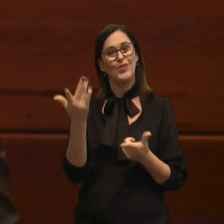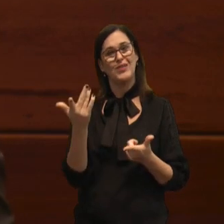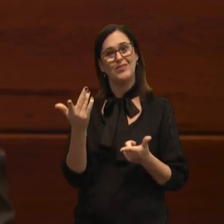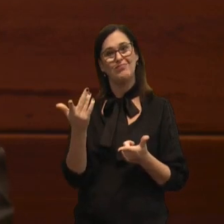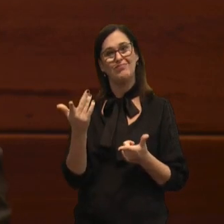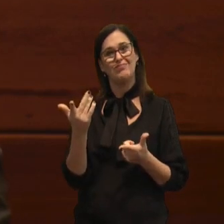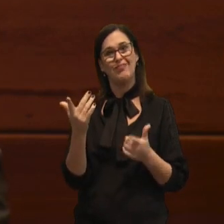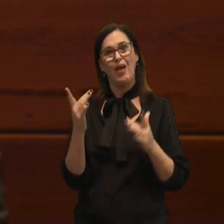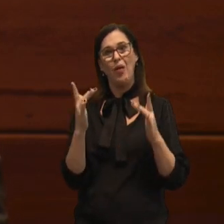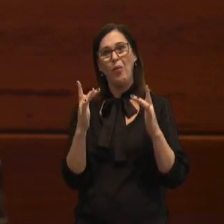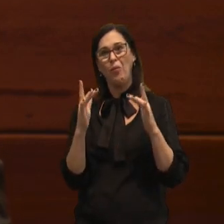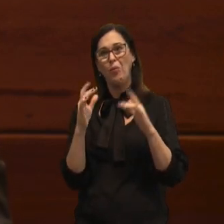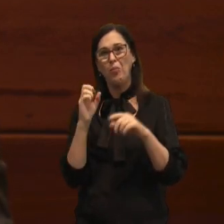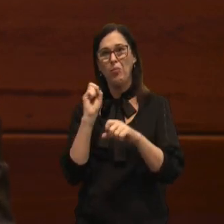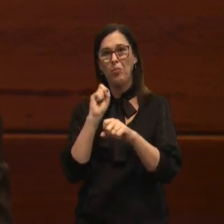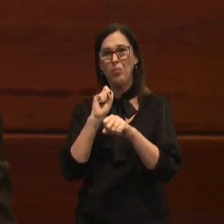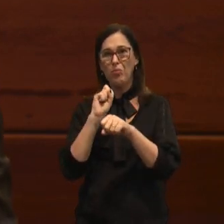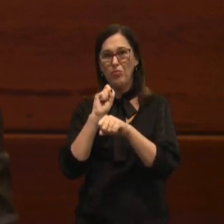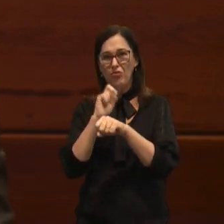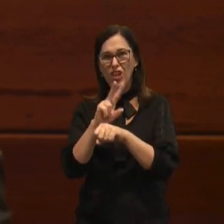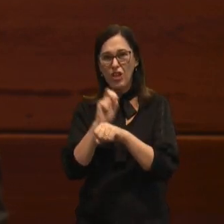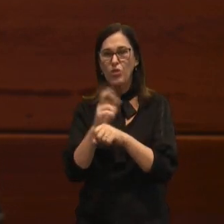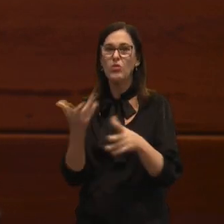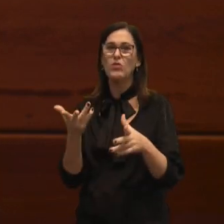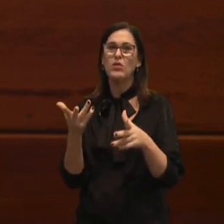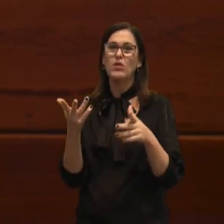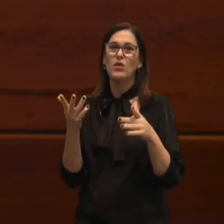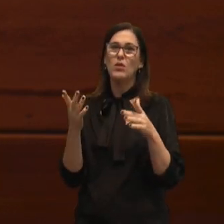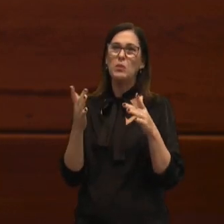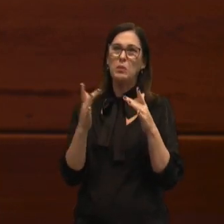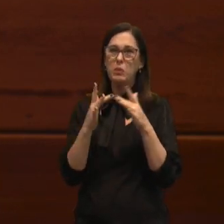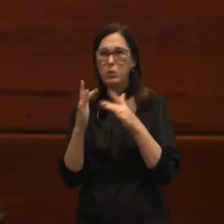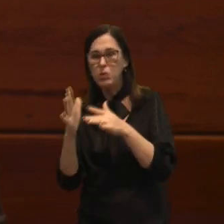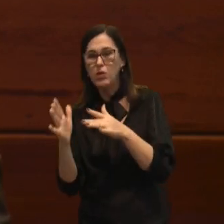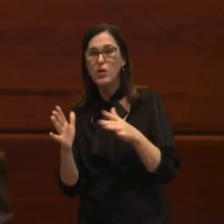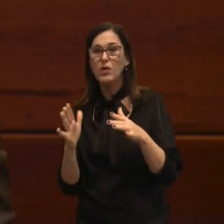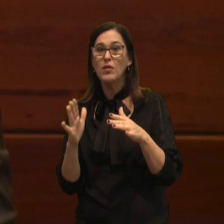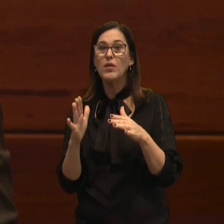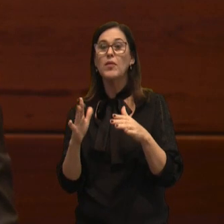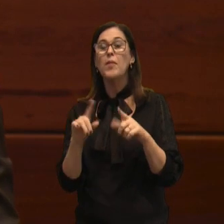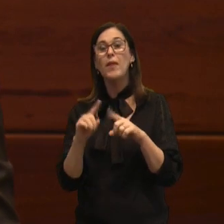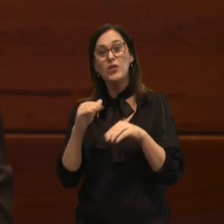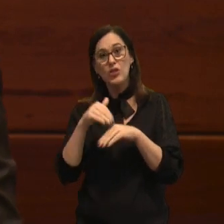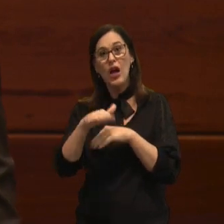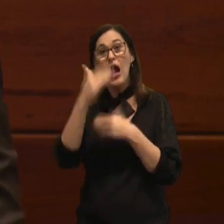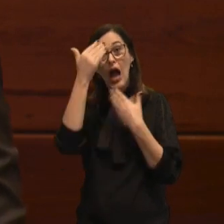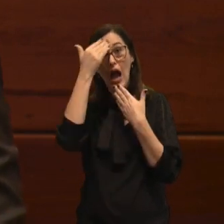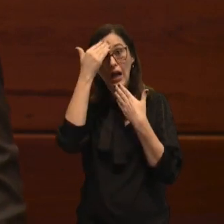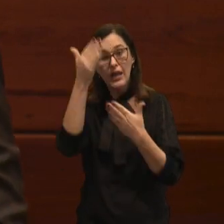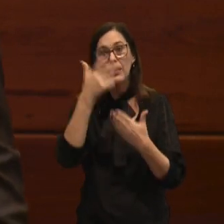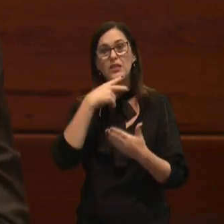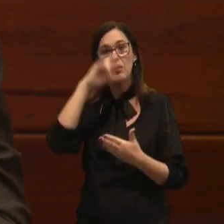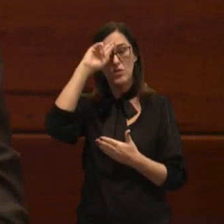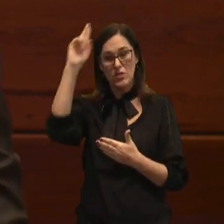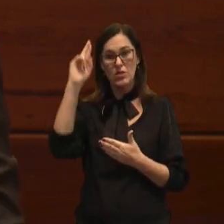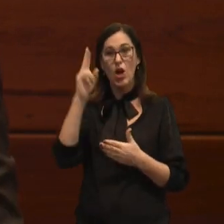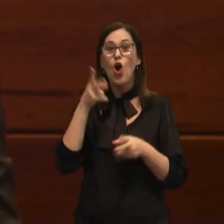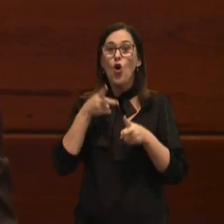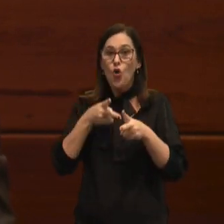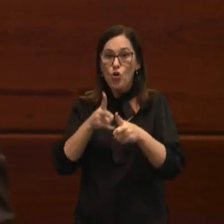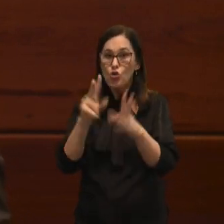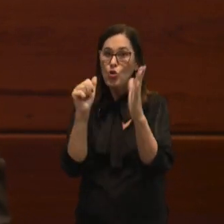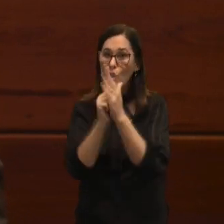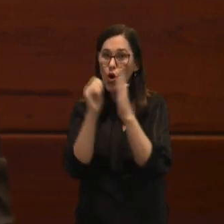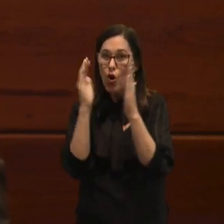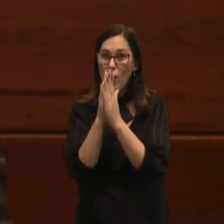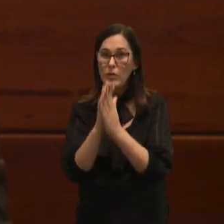relação à contaminação ou qualquer outra coisa. De alguma maneira já é um grande avanço. Agradecemos ao Senhor, continuemos em